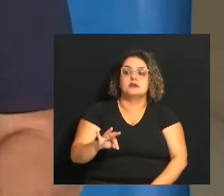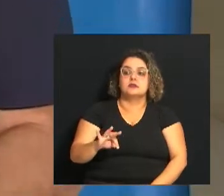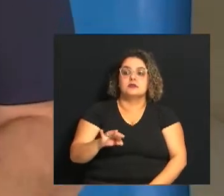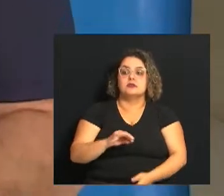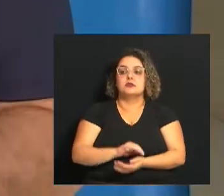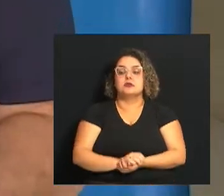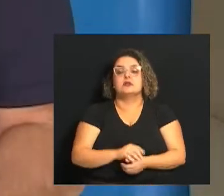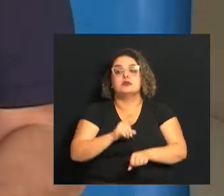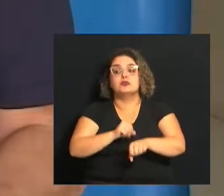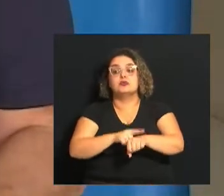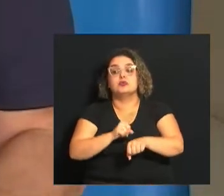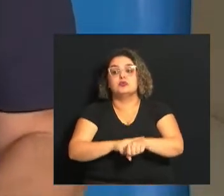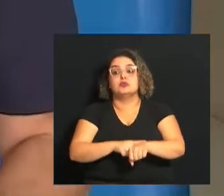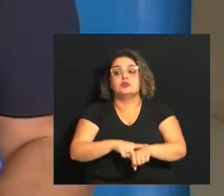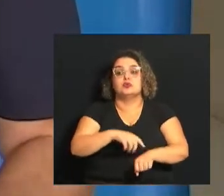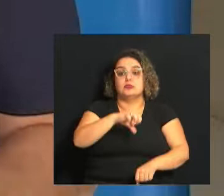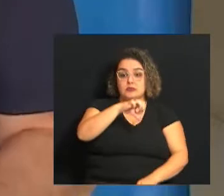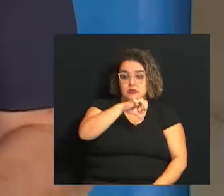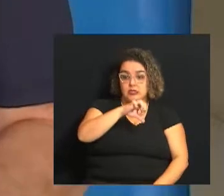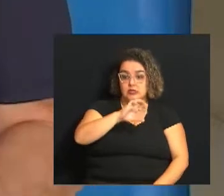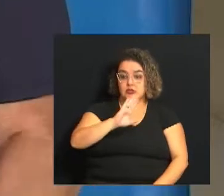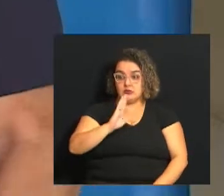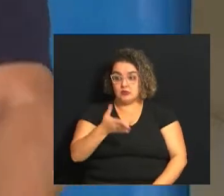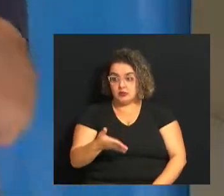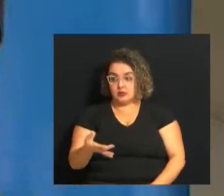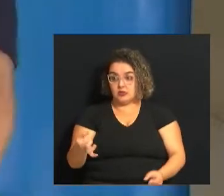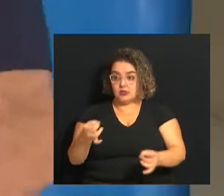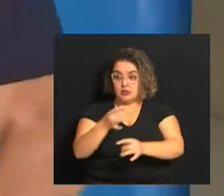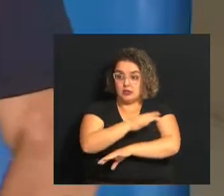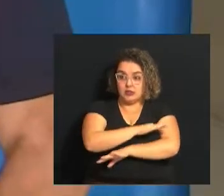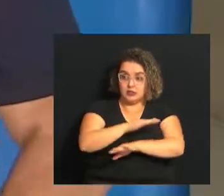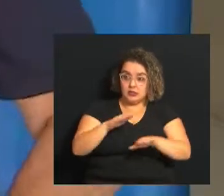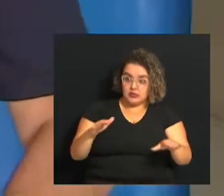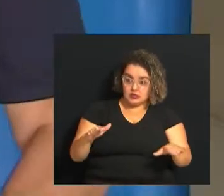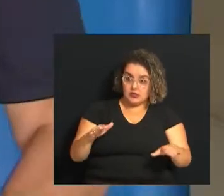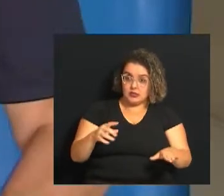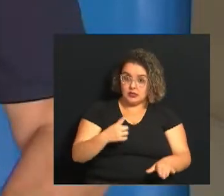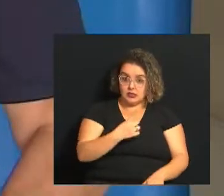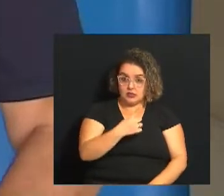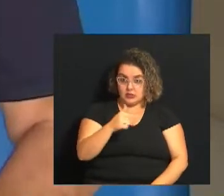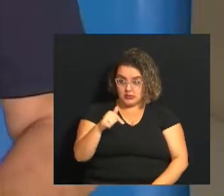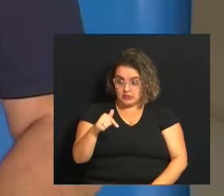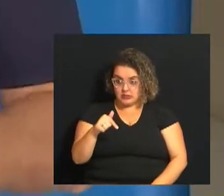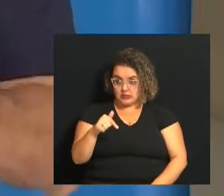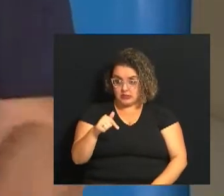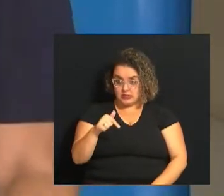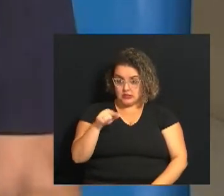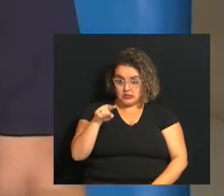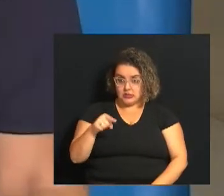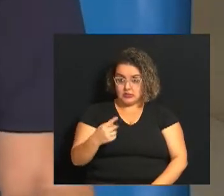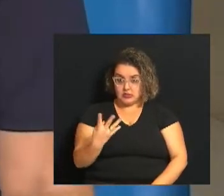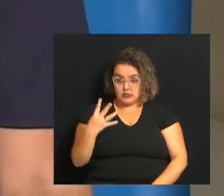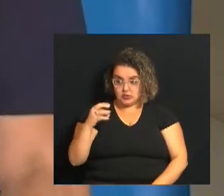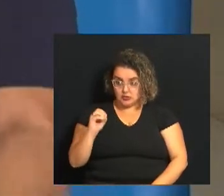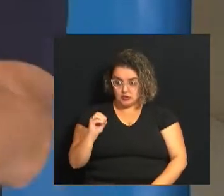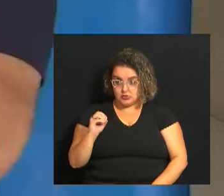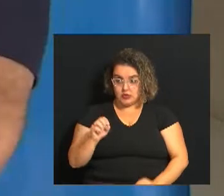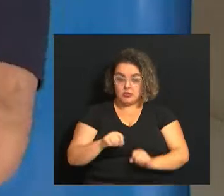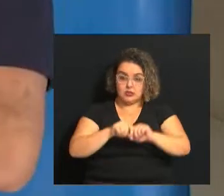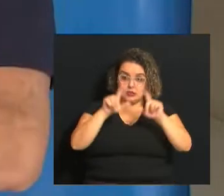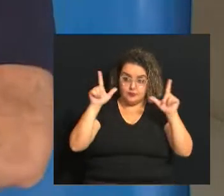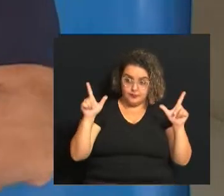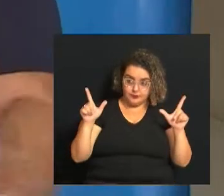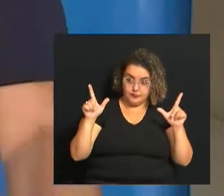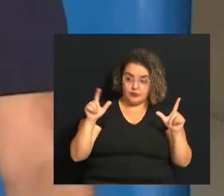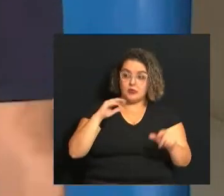sempre começando das 9h30 e terminando às 17h40, ok? Na parte da manhã e na